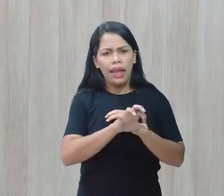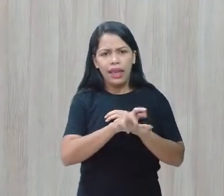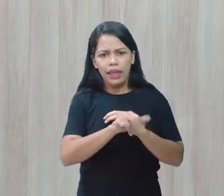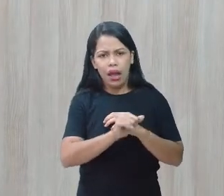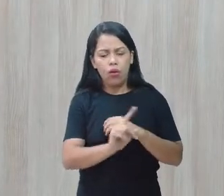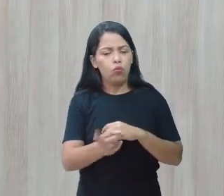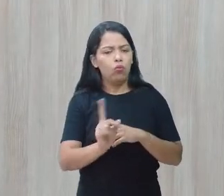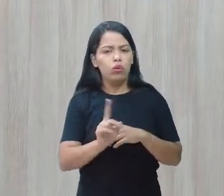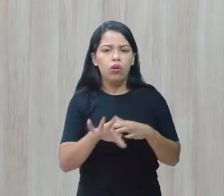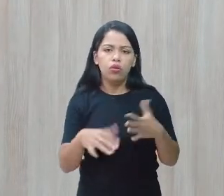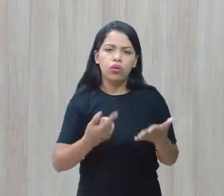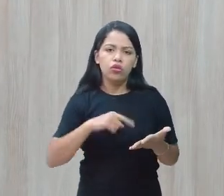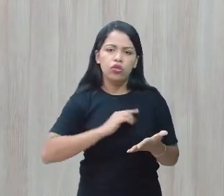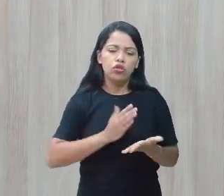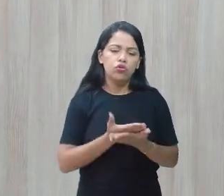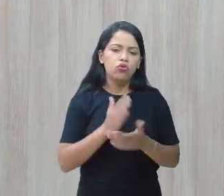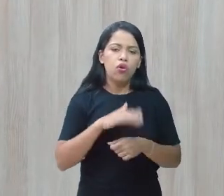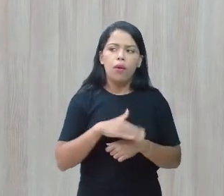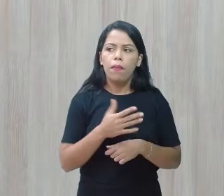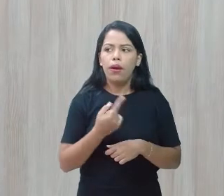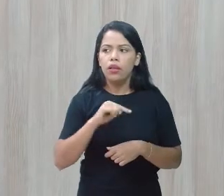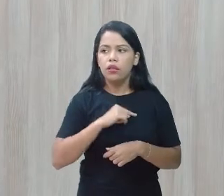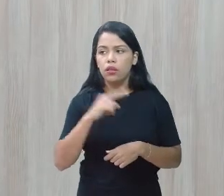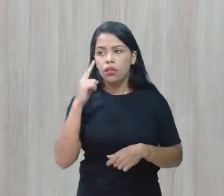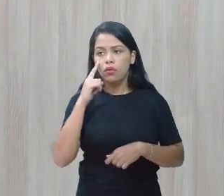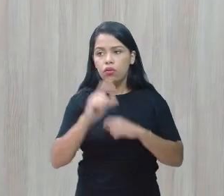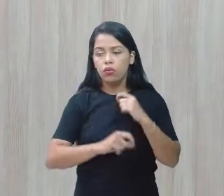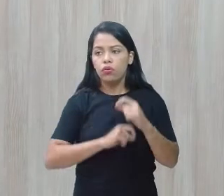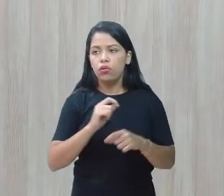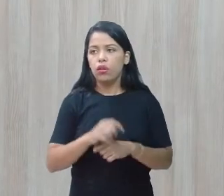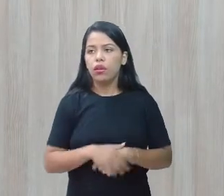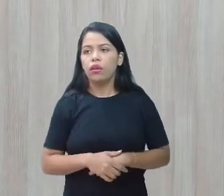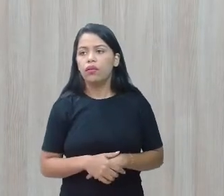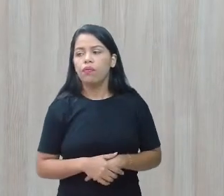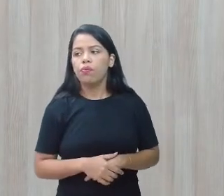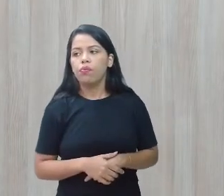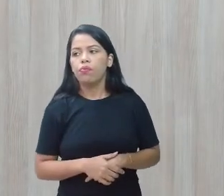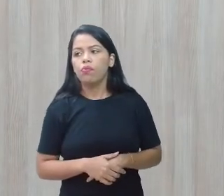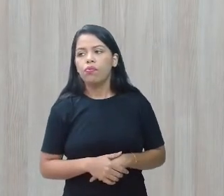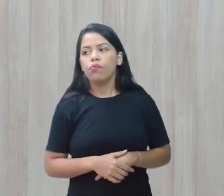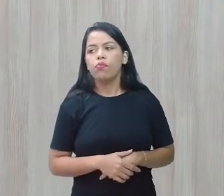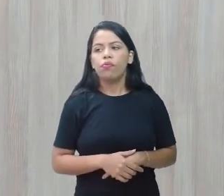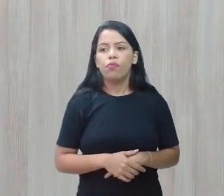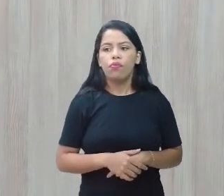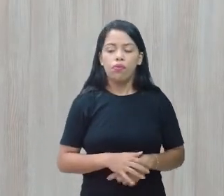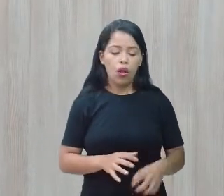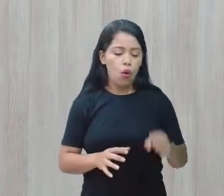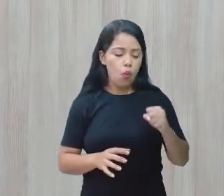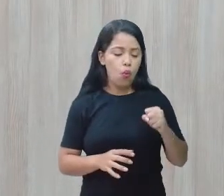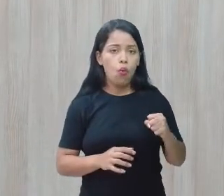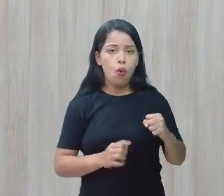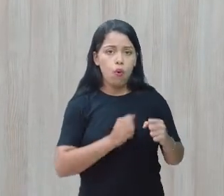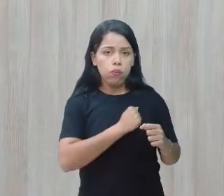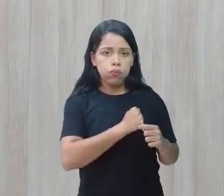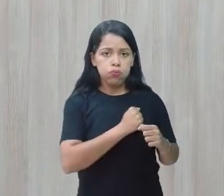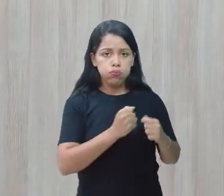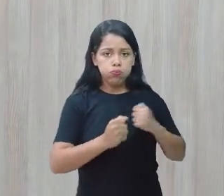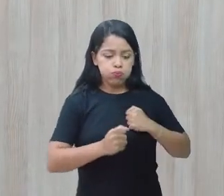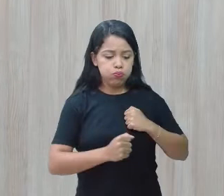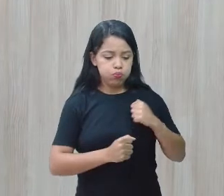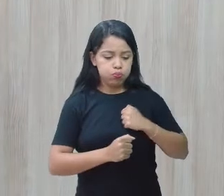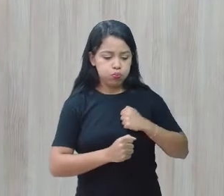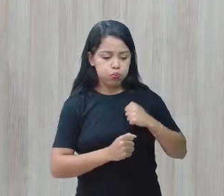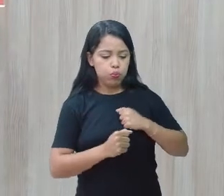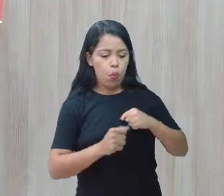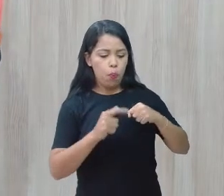mais detalhado do nosso coração, vimos que, né, esses vasos que saem do coração estão levando também